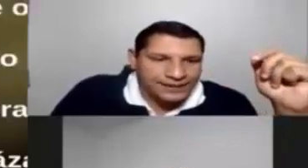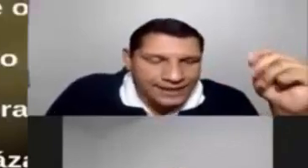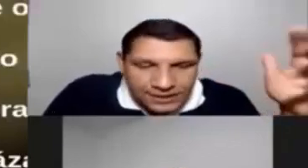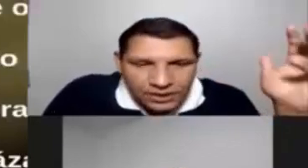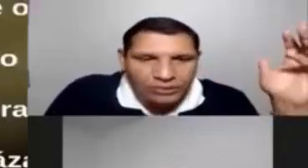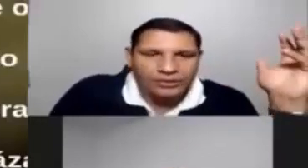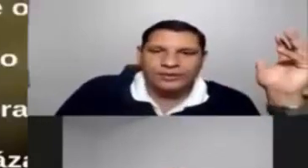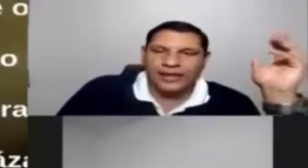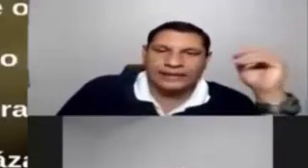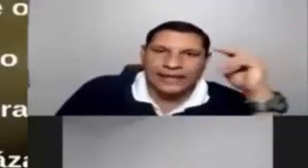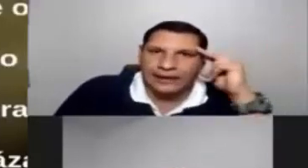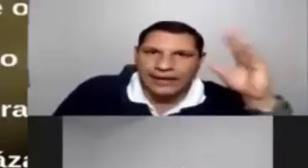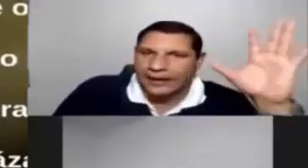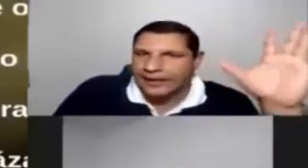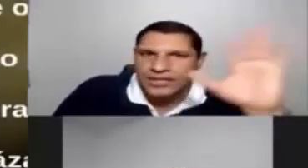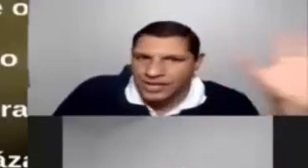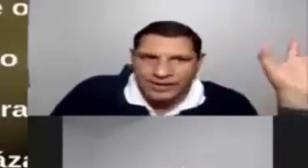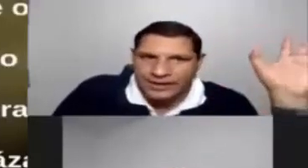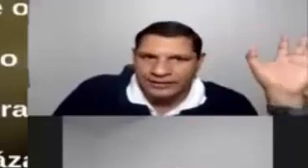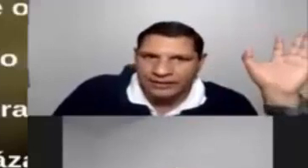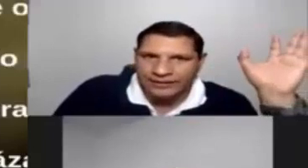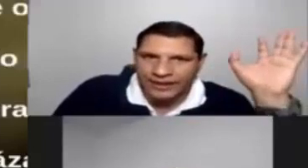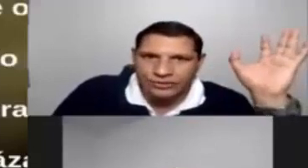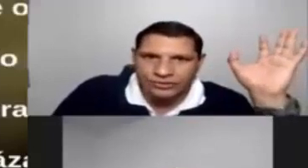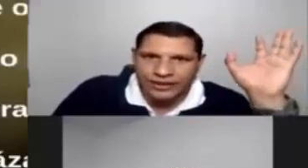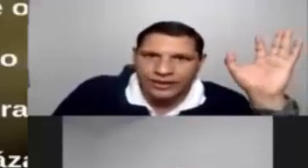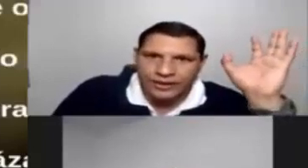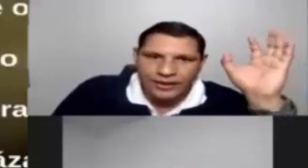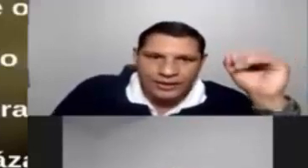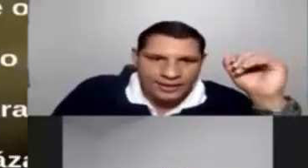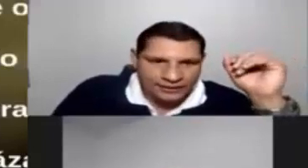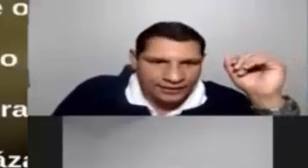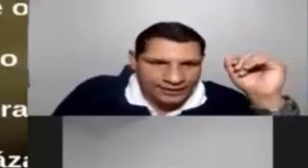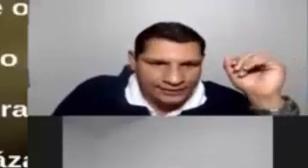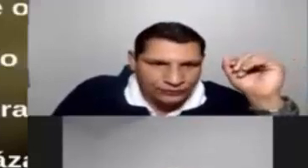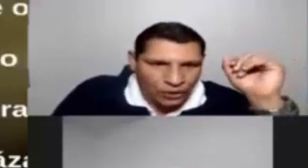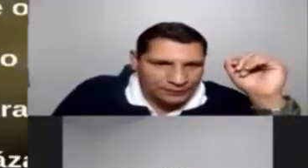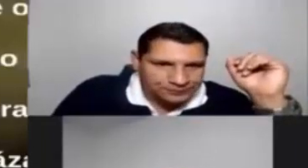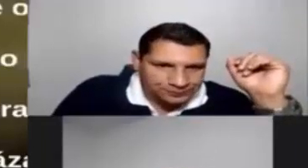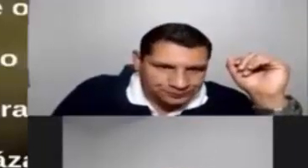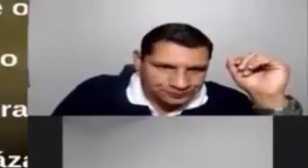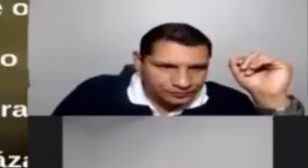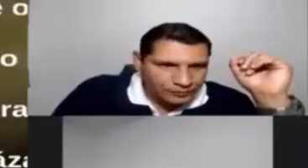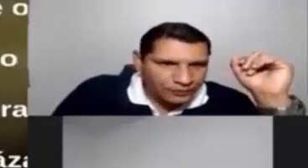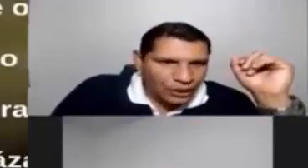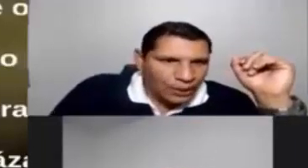arrepender-se-iam. A ideia que ele tinha, ele achava que era isso, né? Ele achava que era dessa forma.